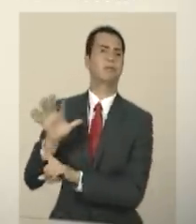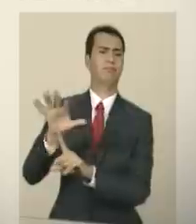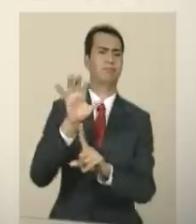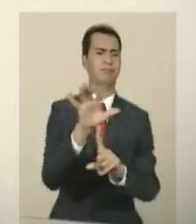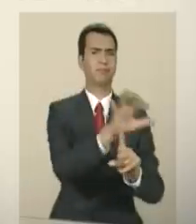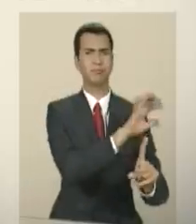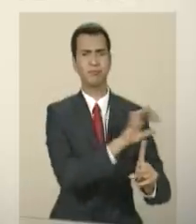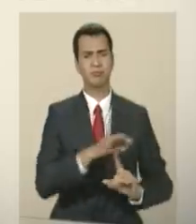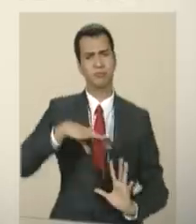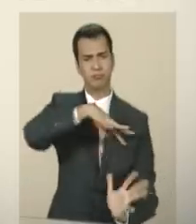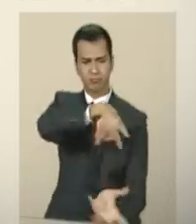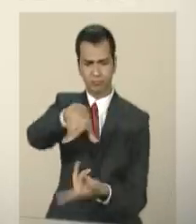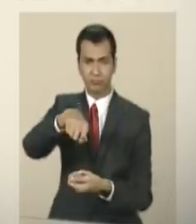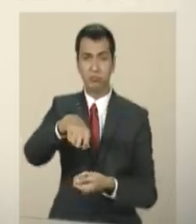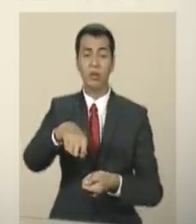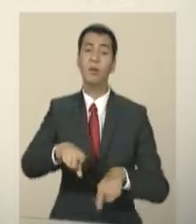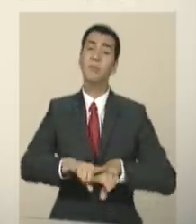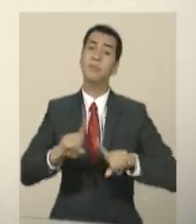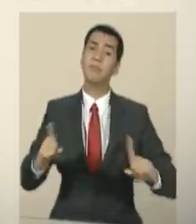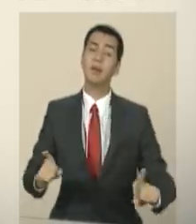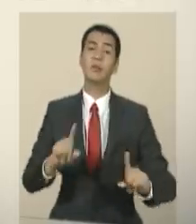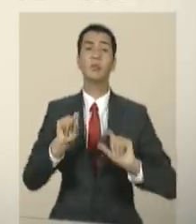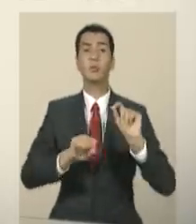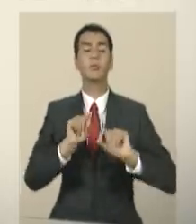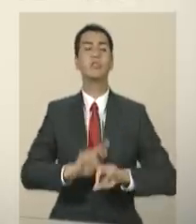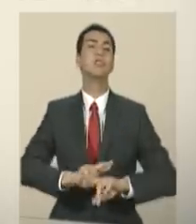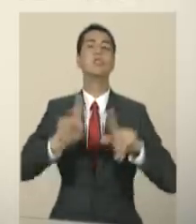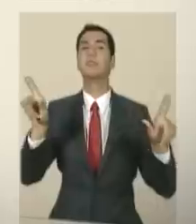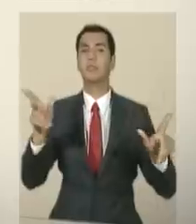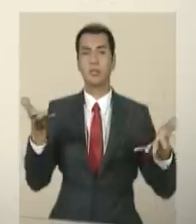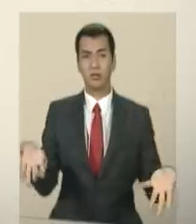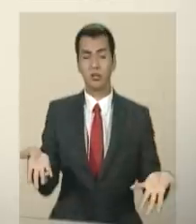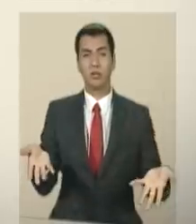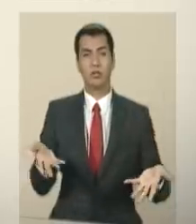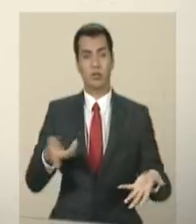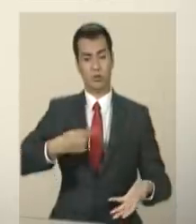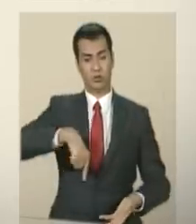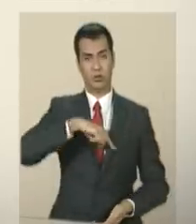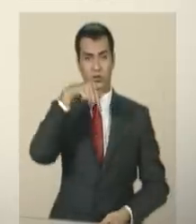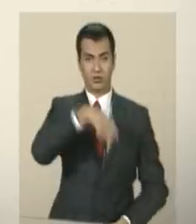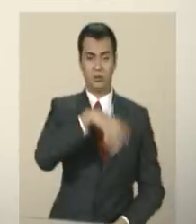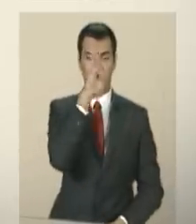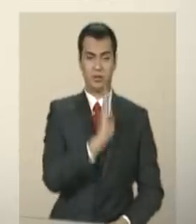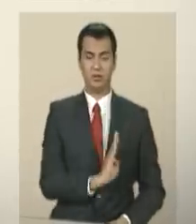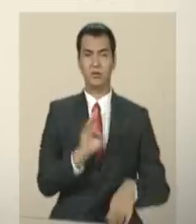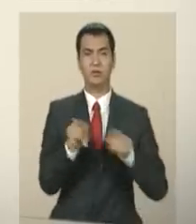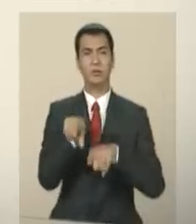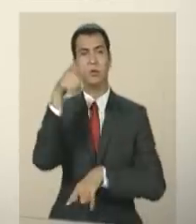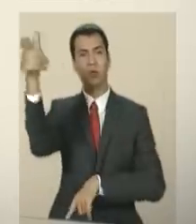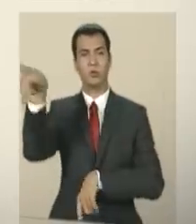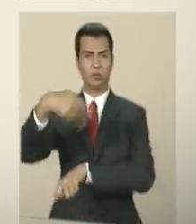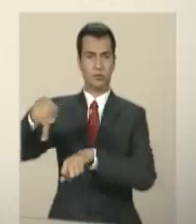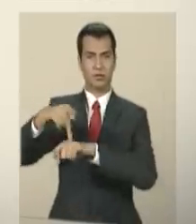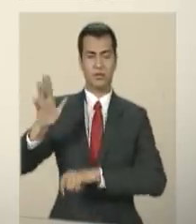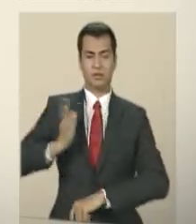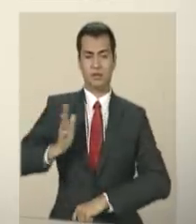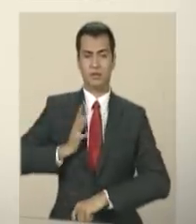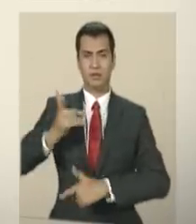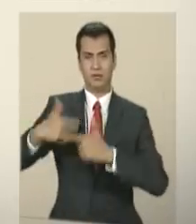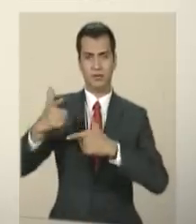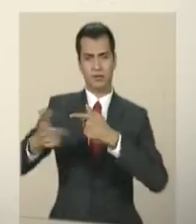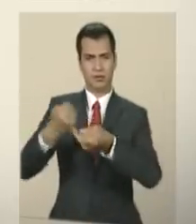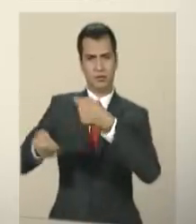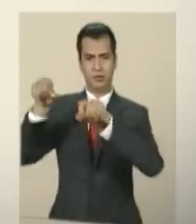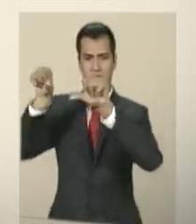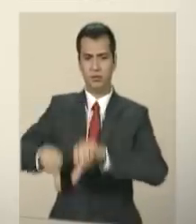cenário Mundial mas o que é diferente entre nós e os países ricos que estão em crise